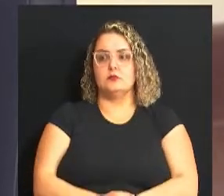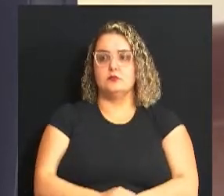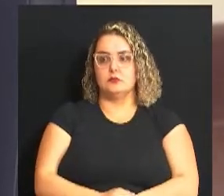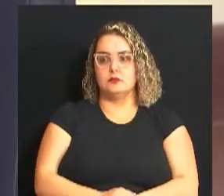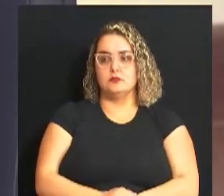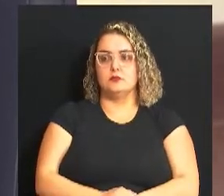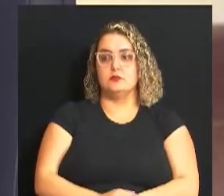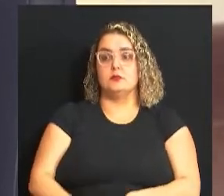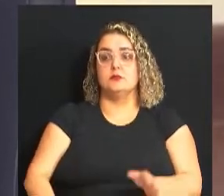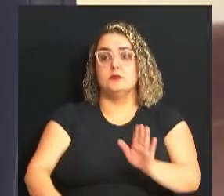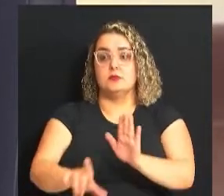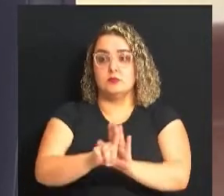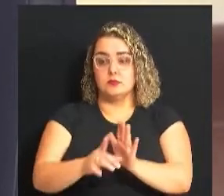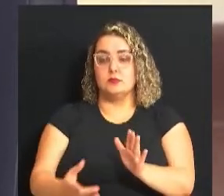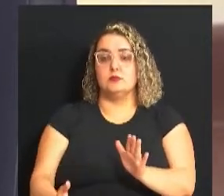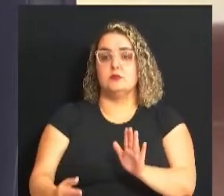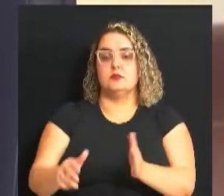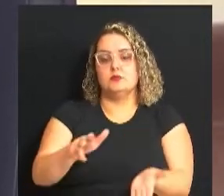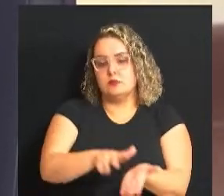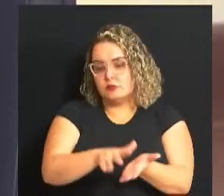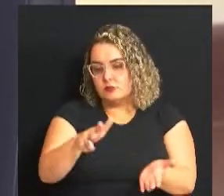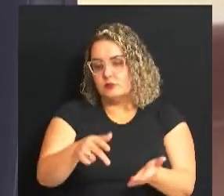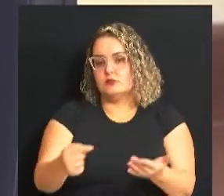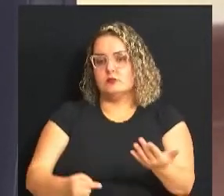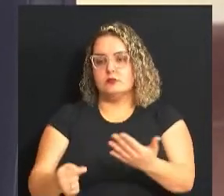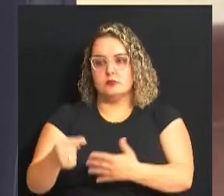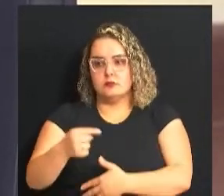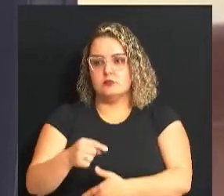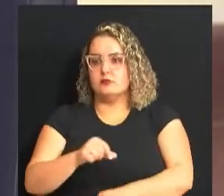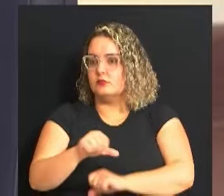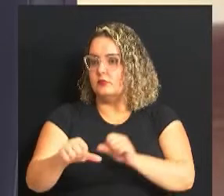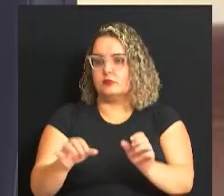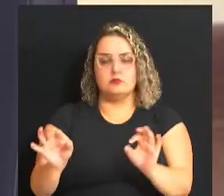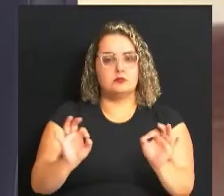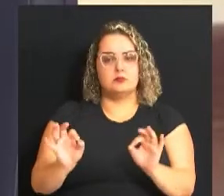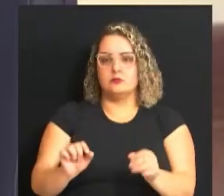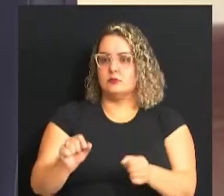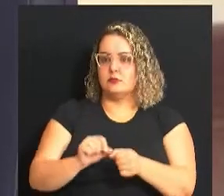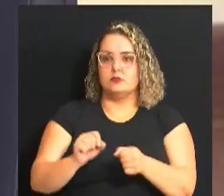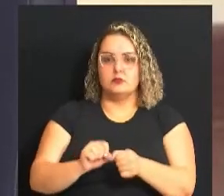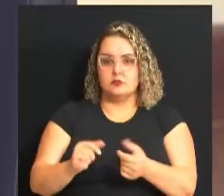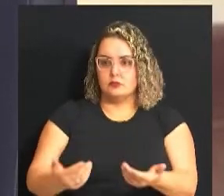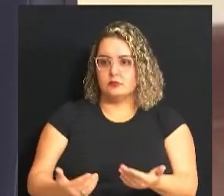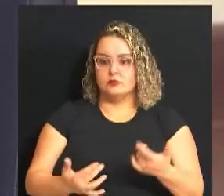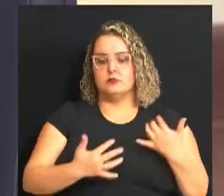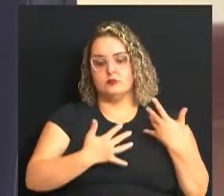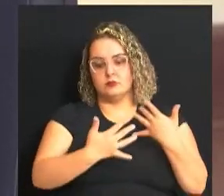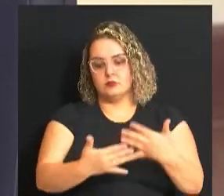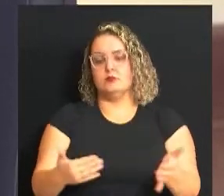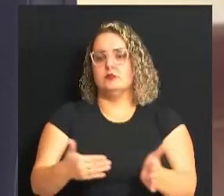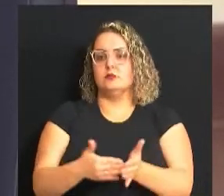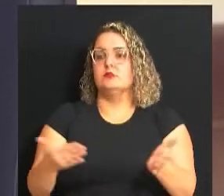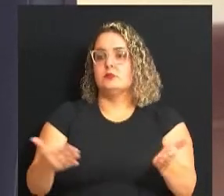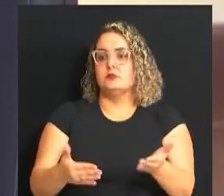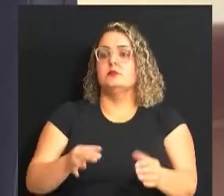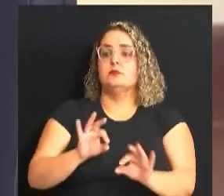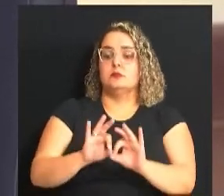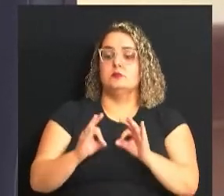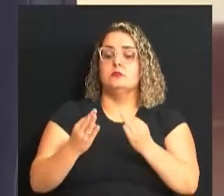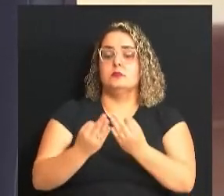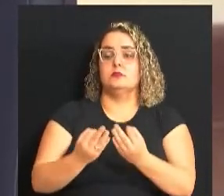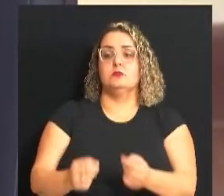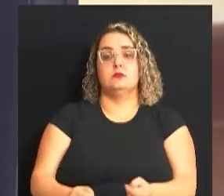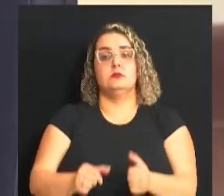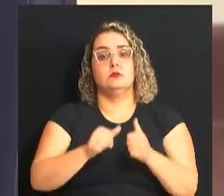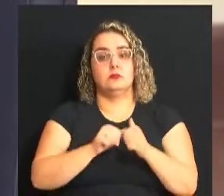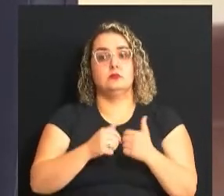vem regular essas situações. Ela não altera nada do que a gente vem fazendo até hoje em relação às famílias beneficiadas, mas